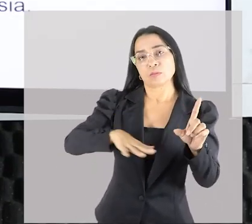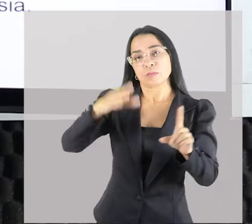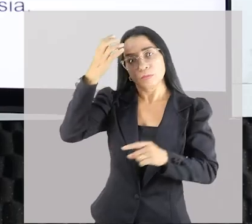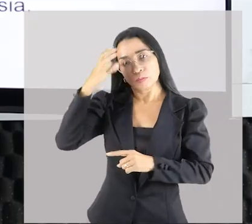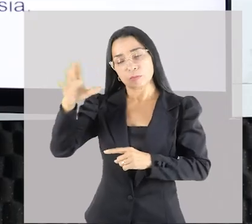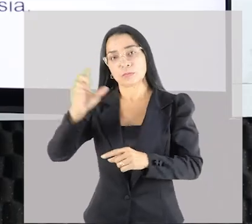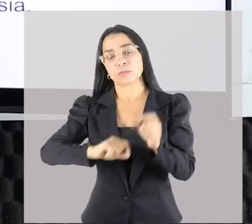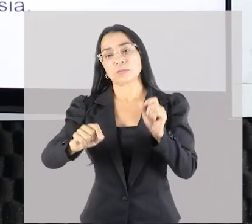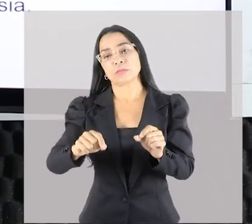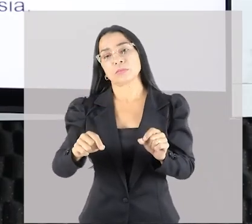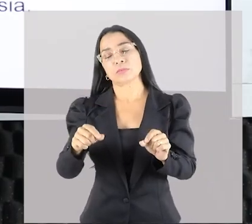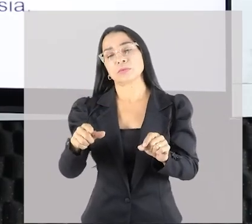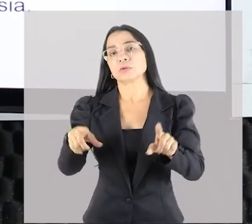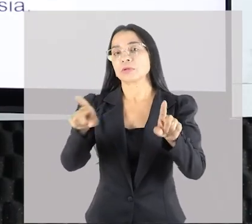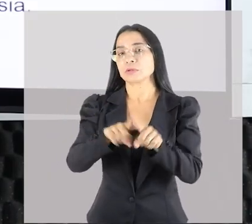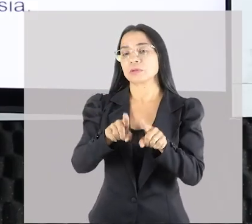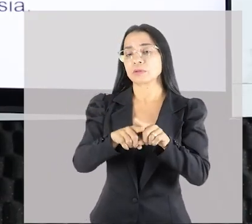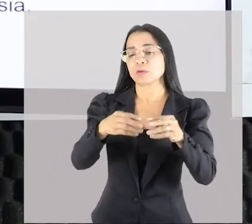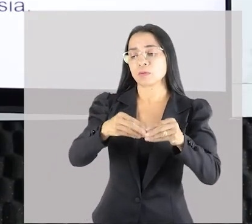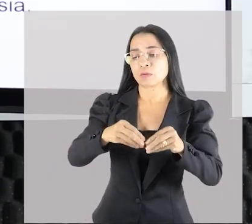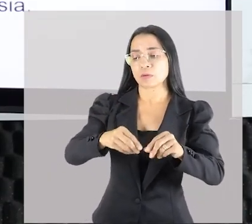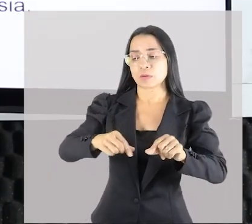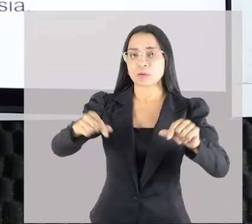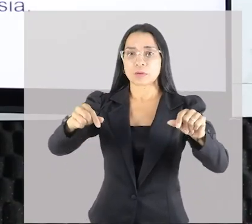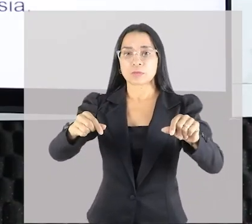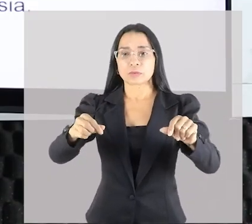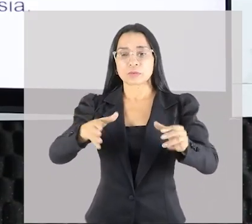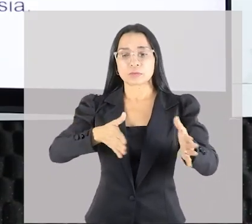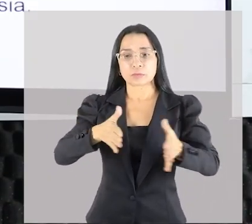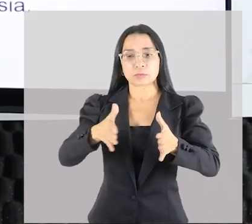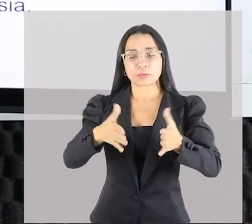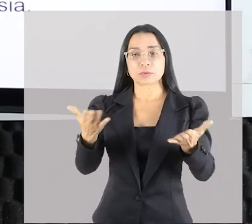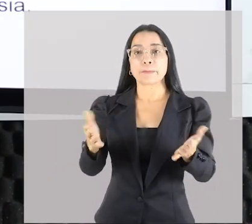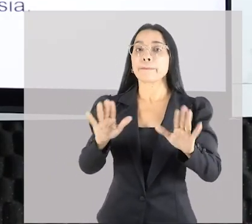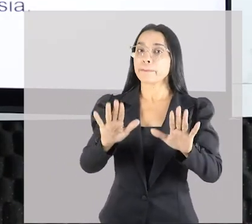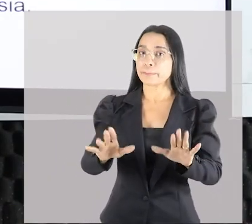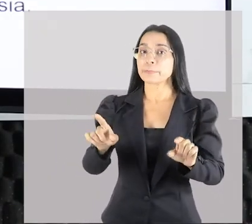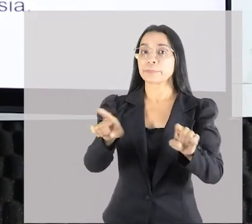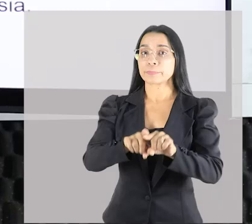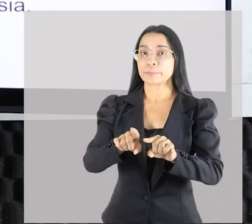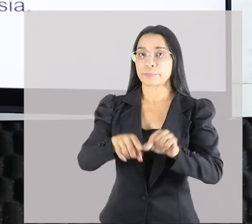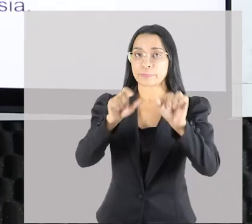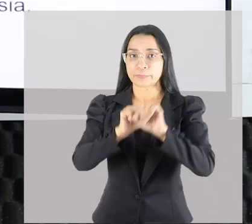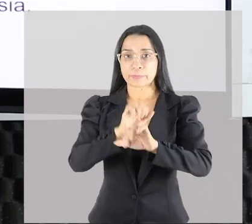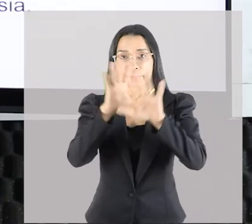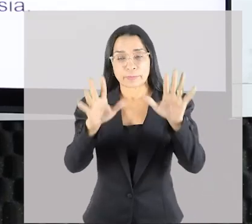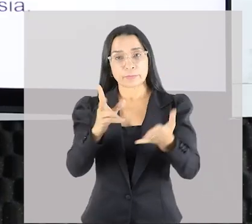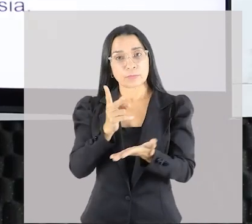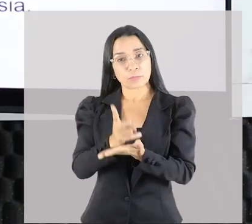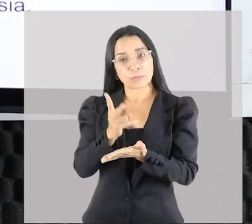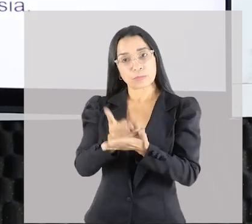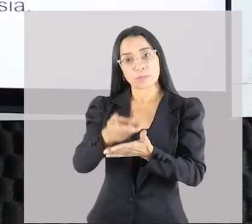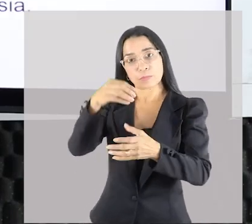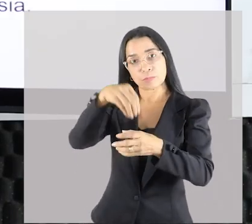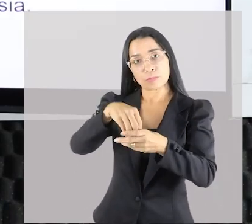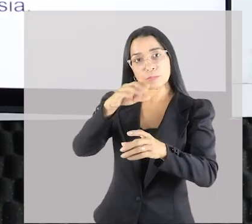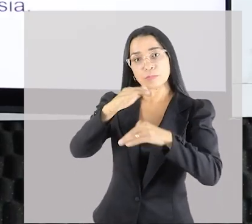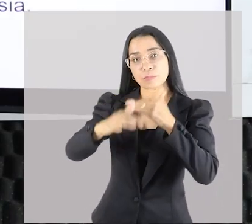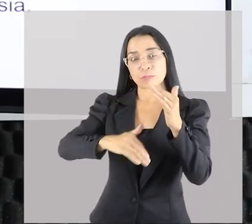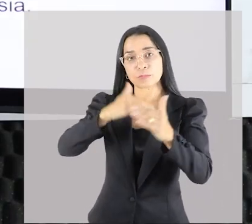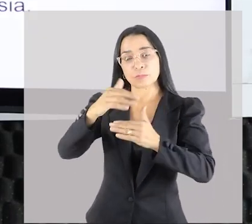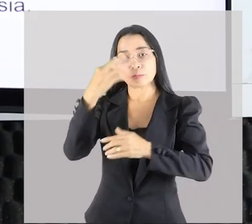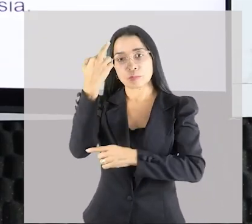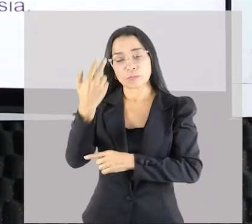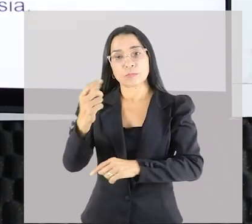socialmente. Então há uma fragmentação nesse período. Só que esse período ele vai, claro, sempre dentro do processo